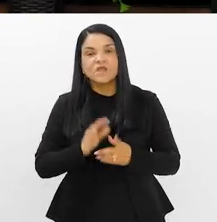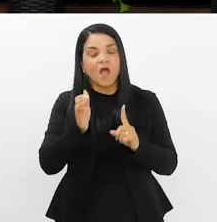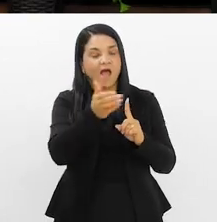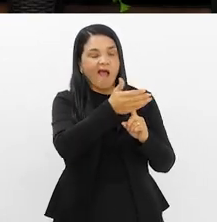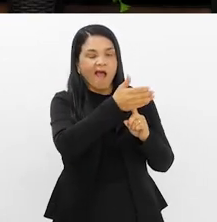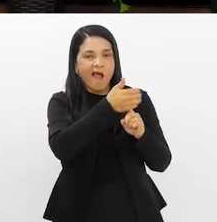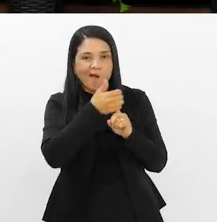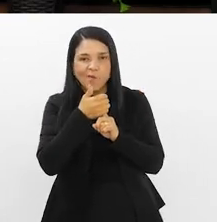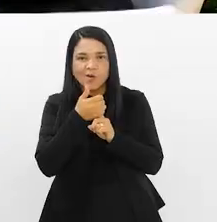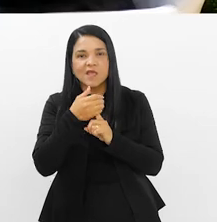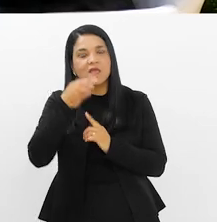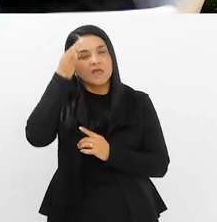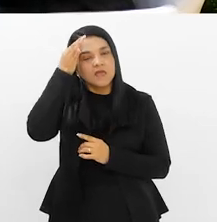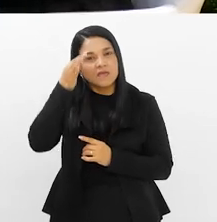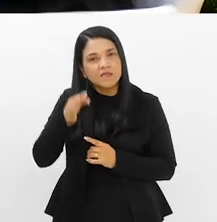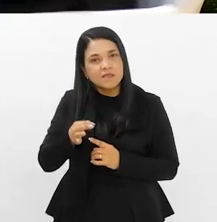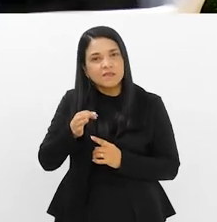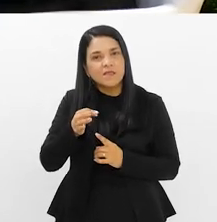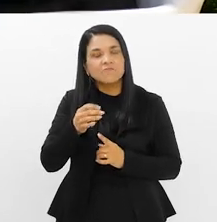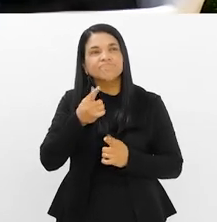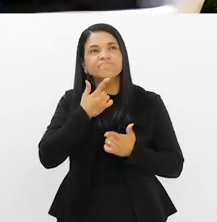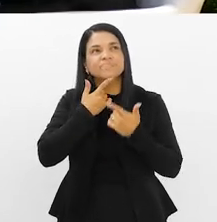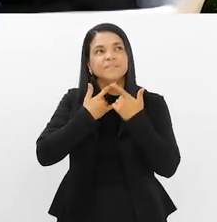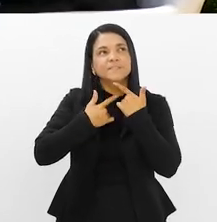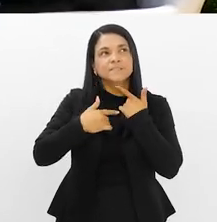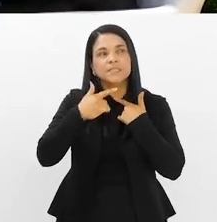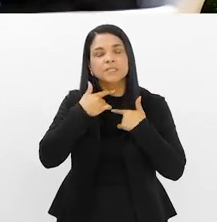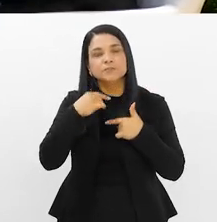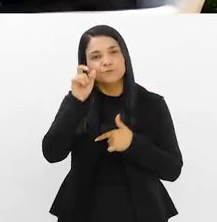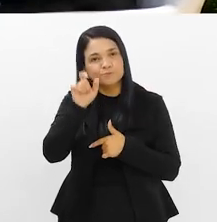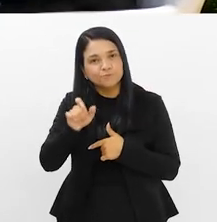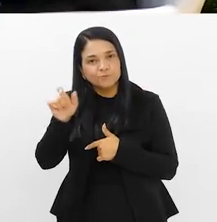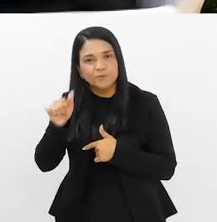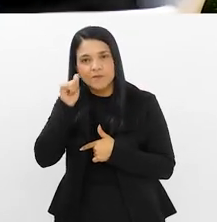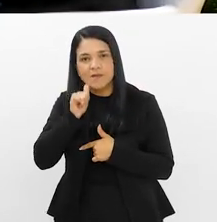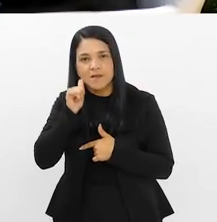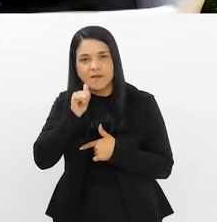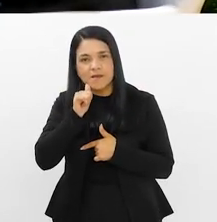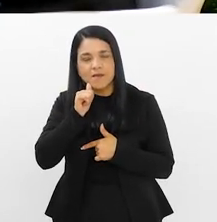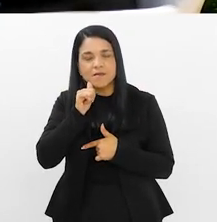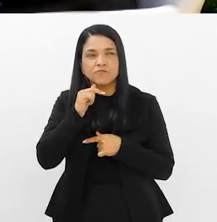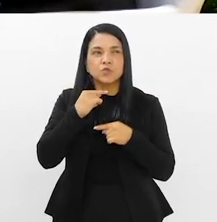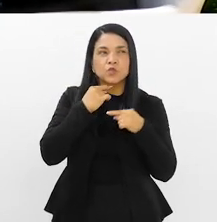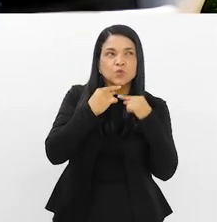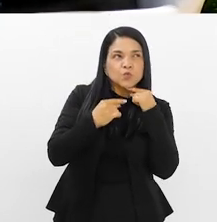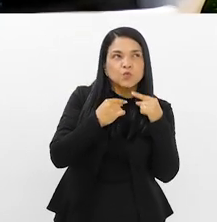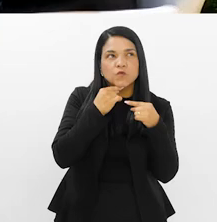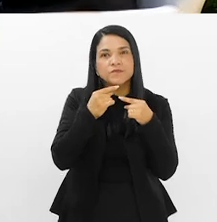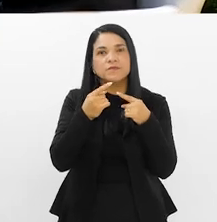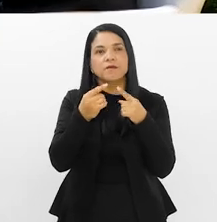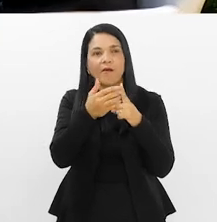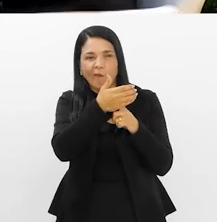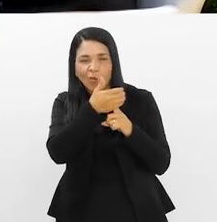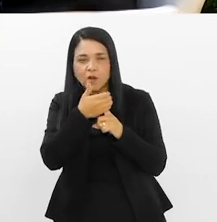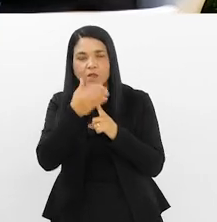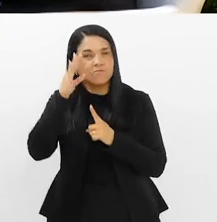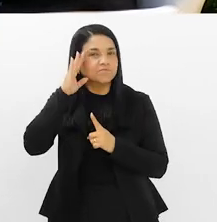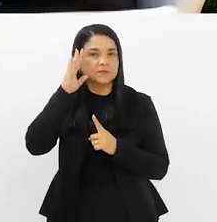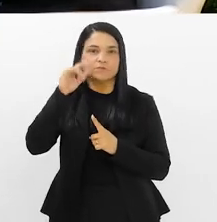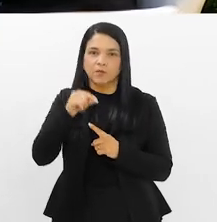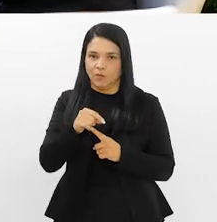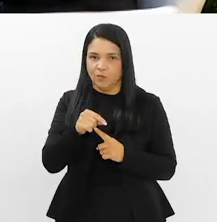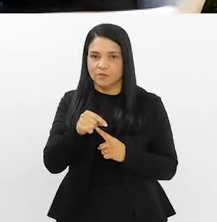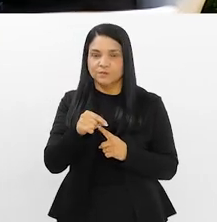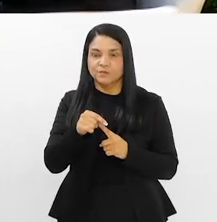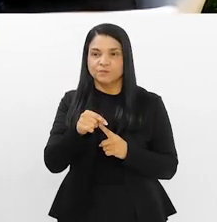Então, acolher e entender esses primeiros desejos e anseios, essas dúvidas, né? Talvez digamos assim,